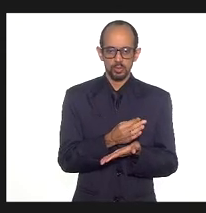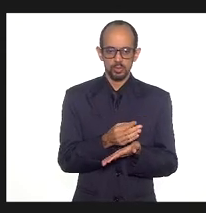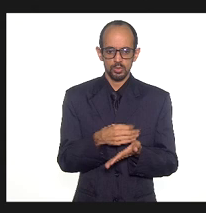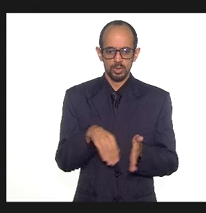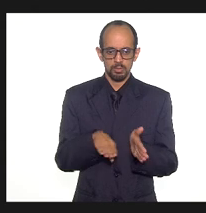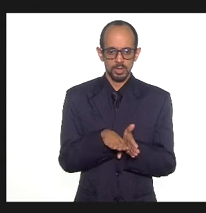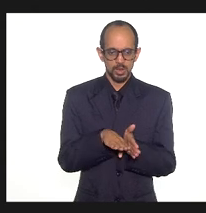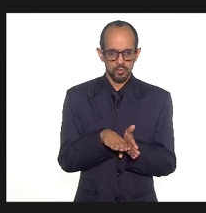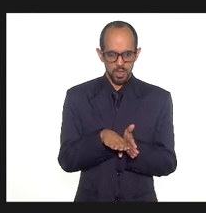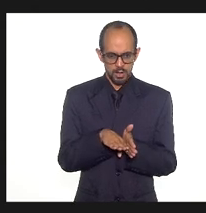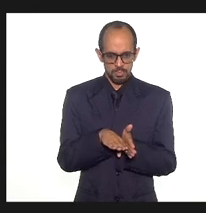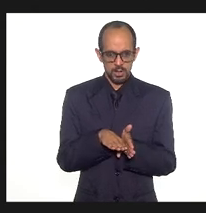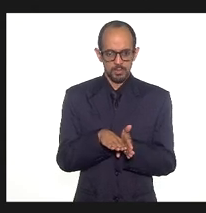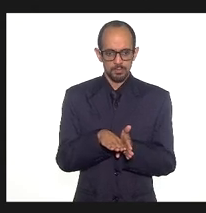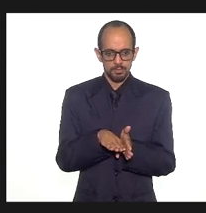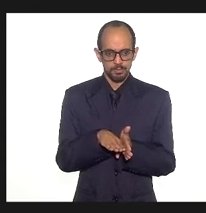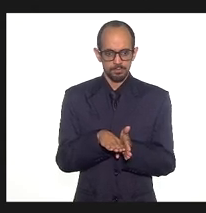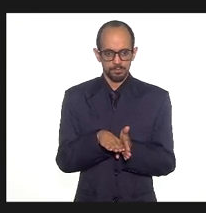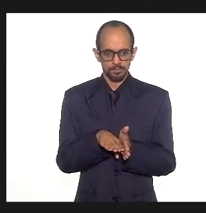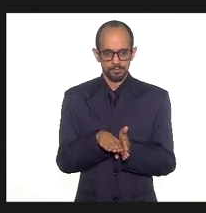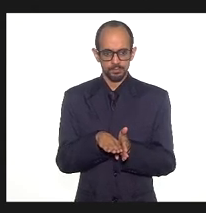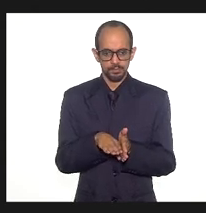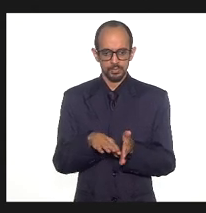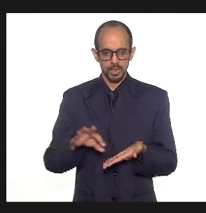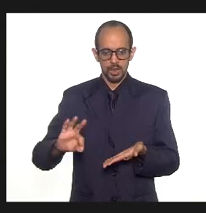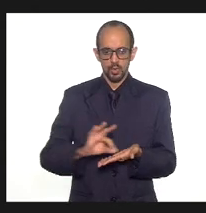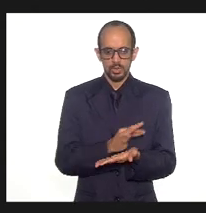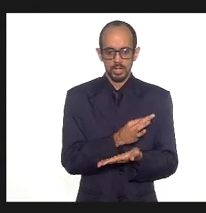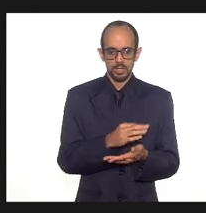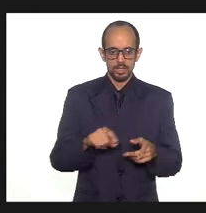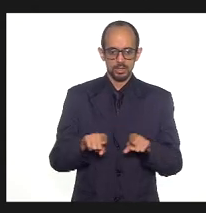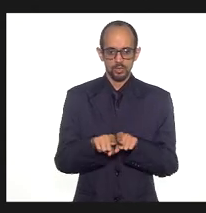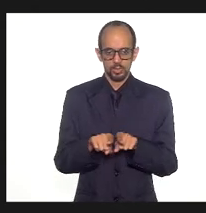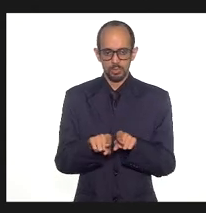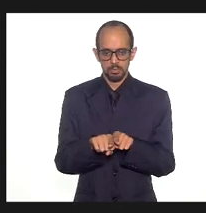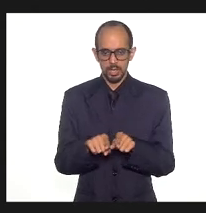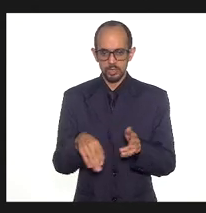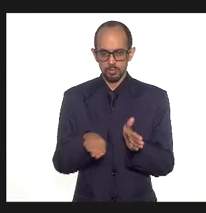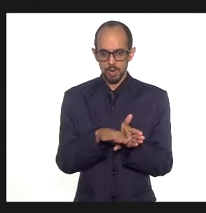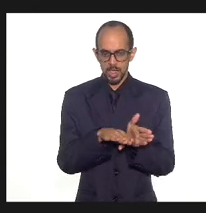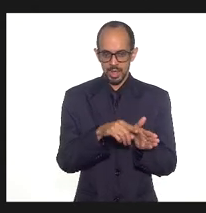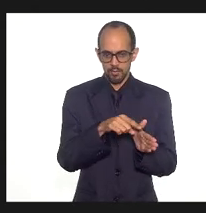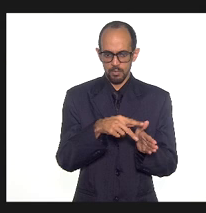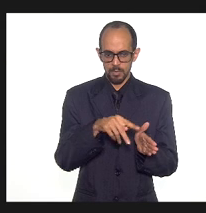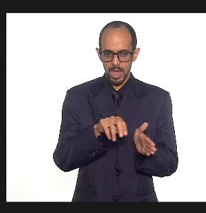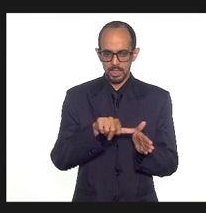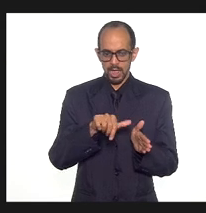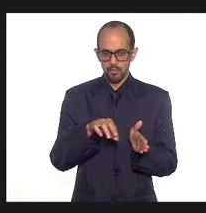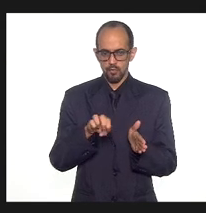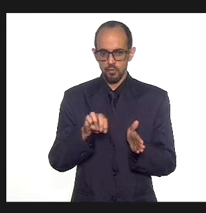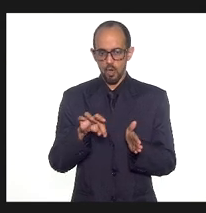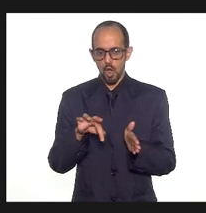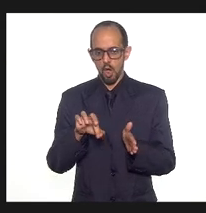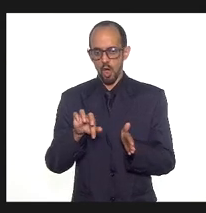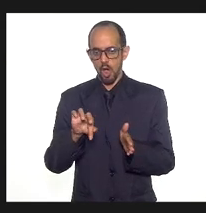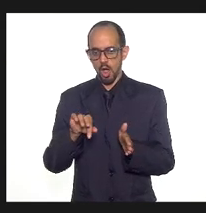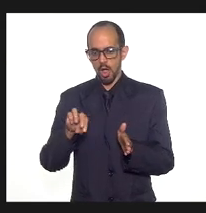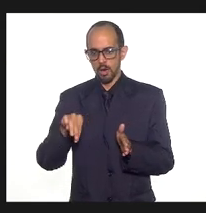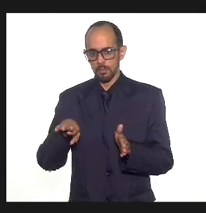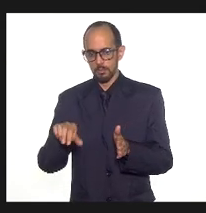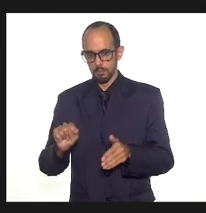onerosa, a contratação de plataformas com uma estratégia, vamos